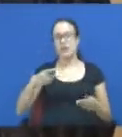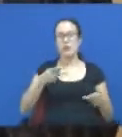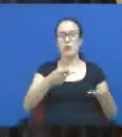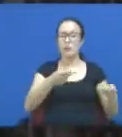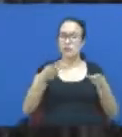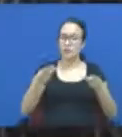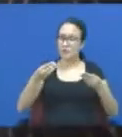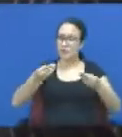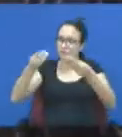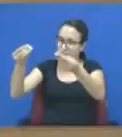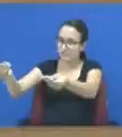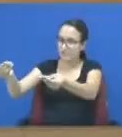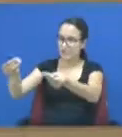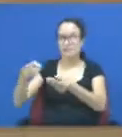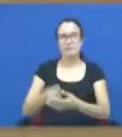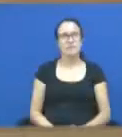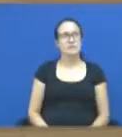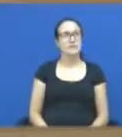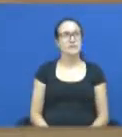convidados nesta noite.